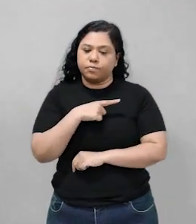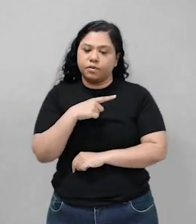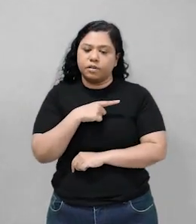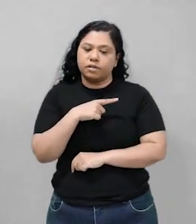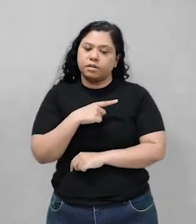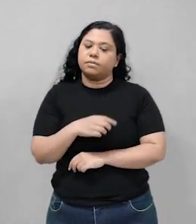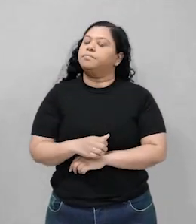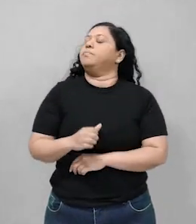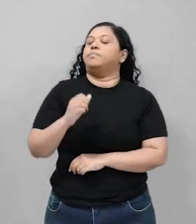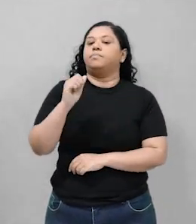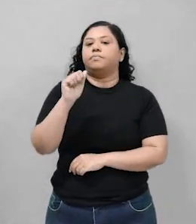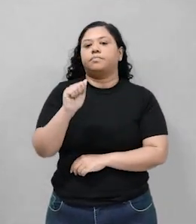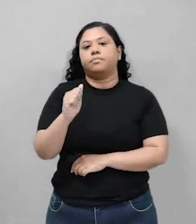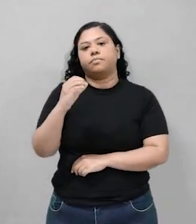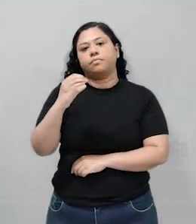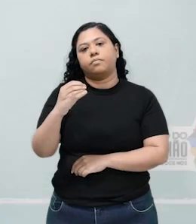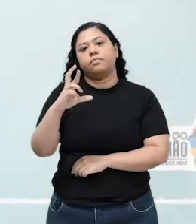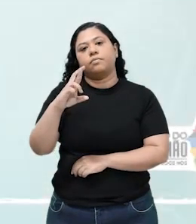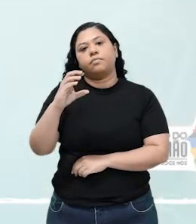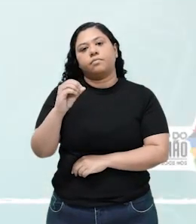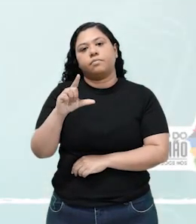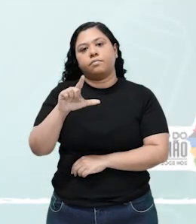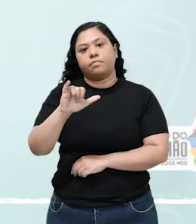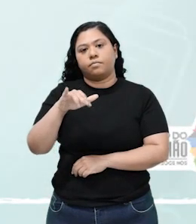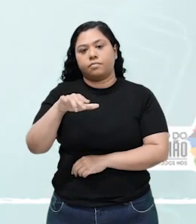essa substância, a acroleína.